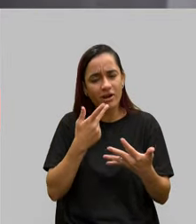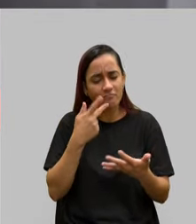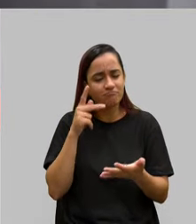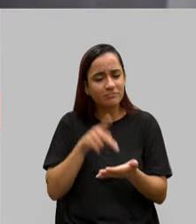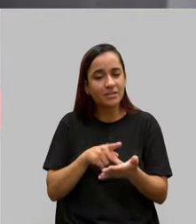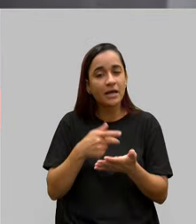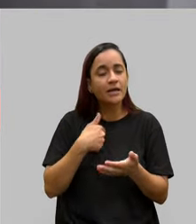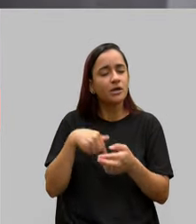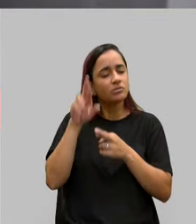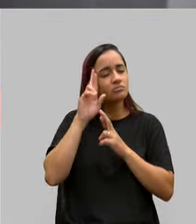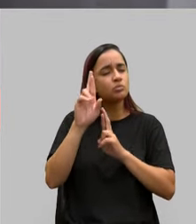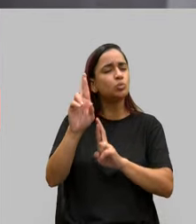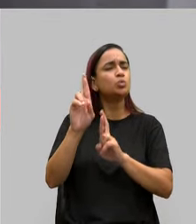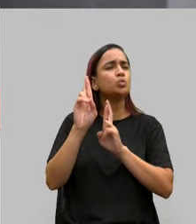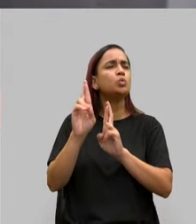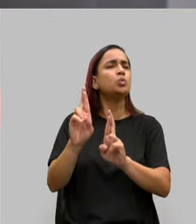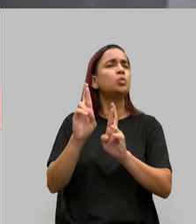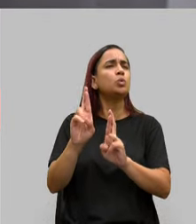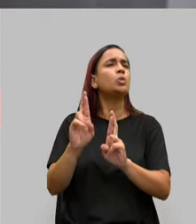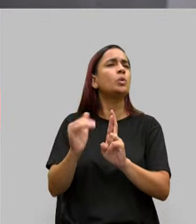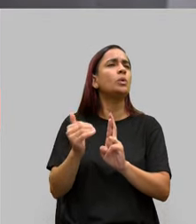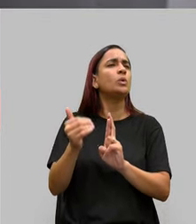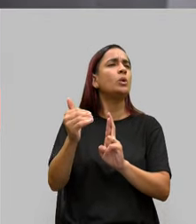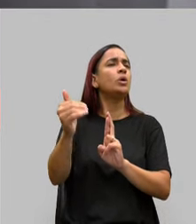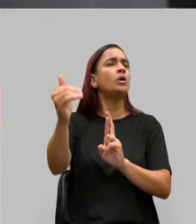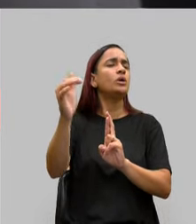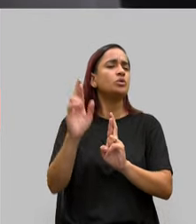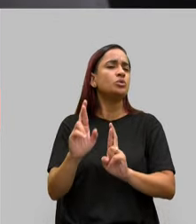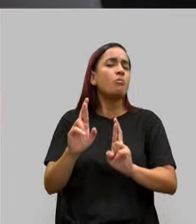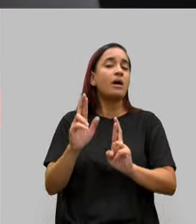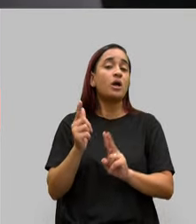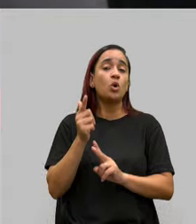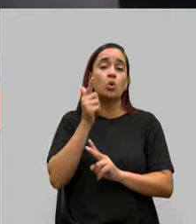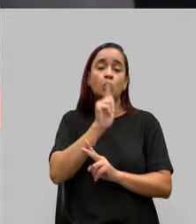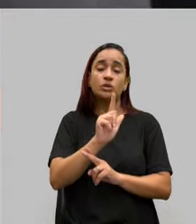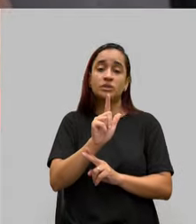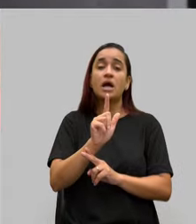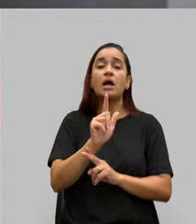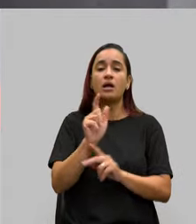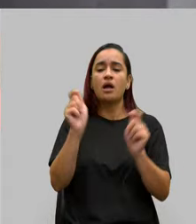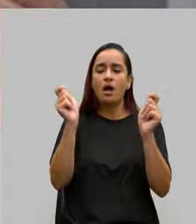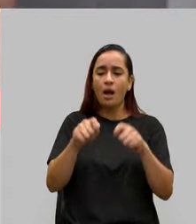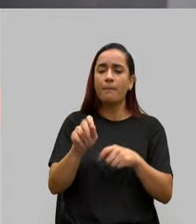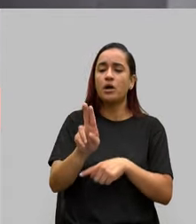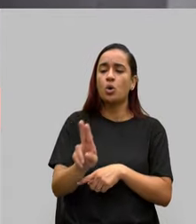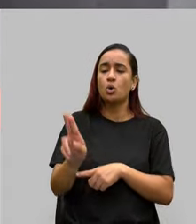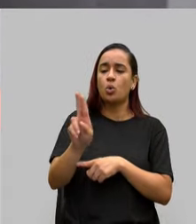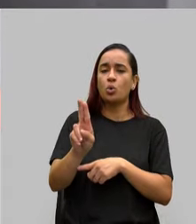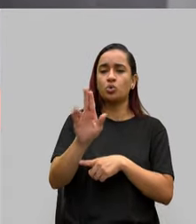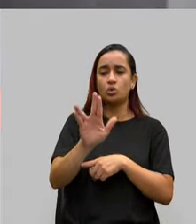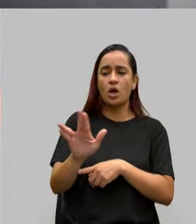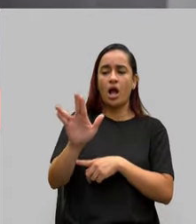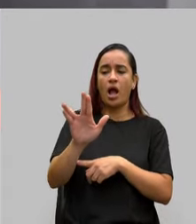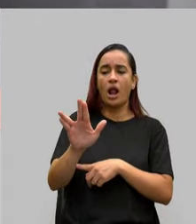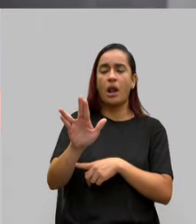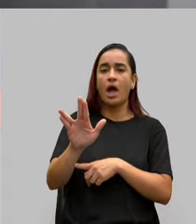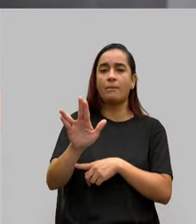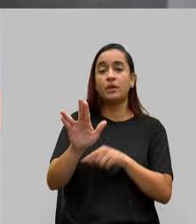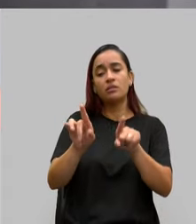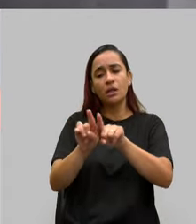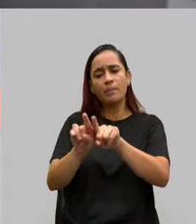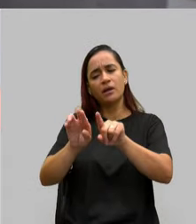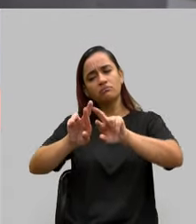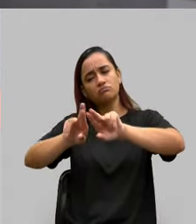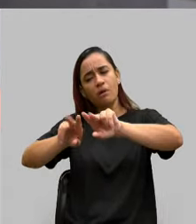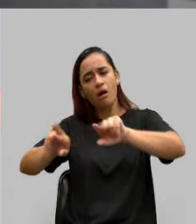consigamos colocar o cannabidiol e os outros derivados da cannabis que